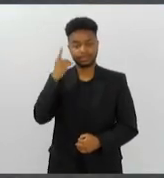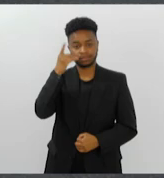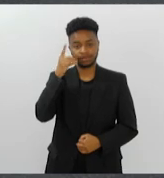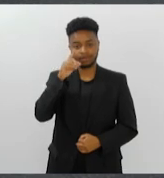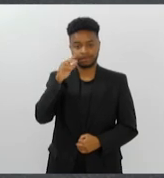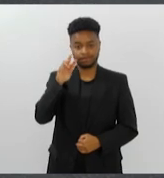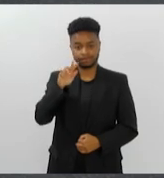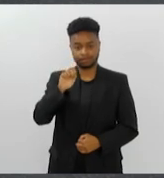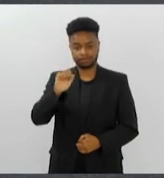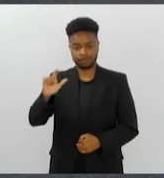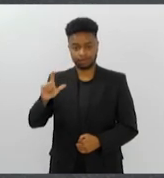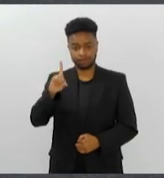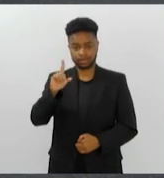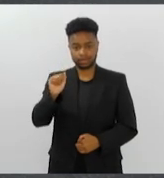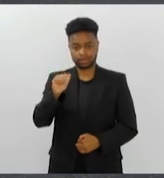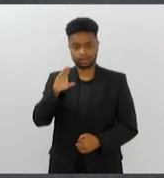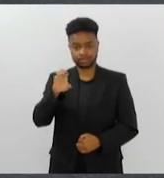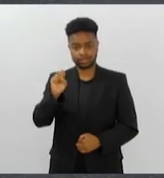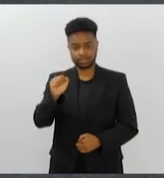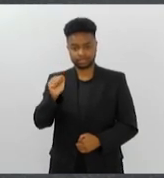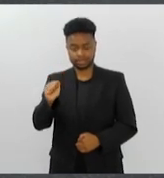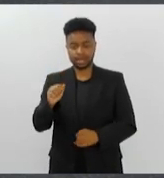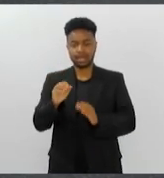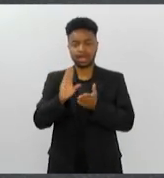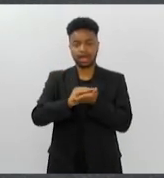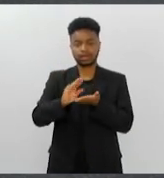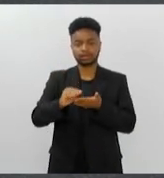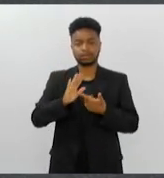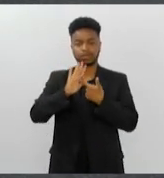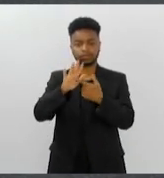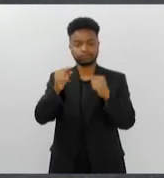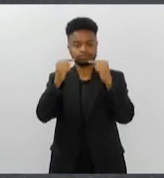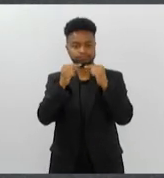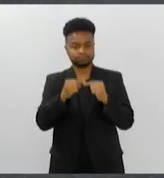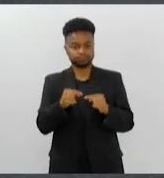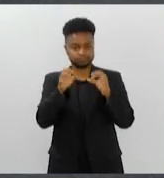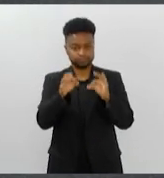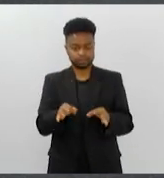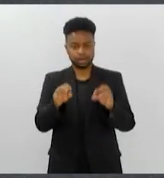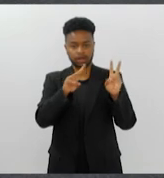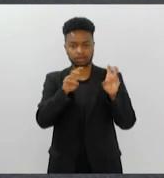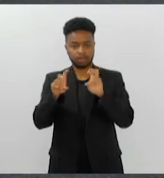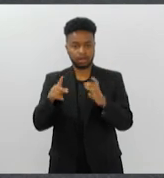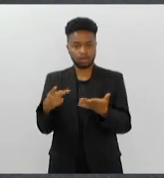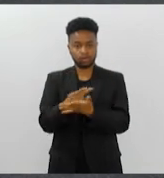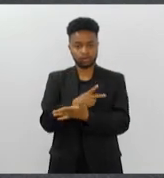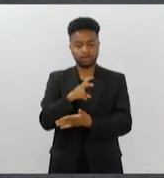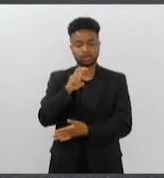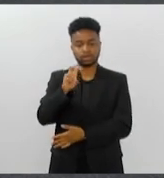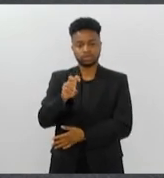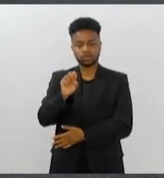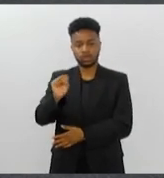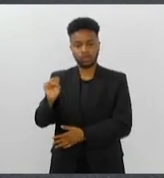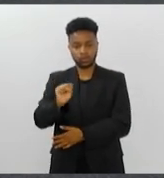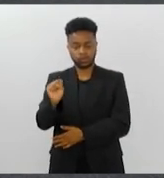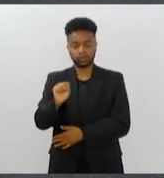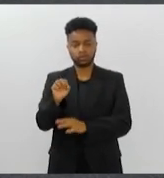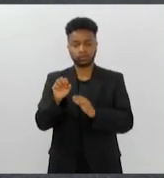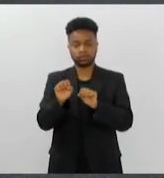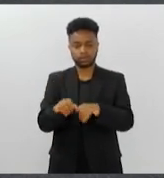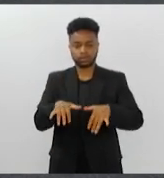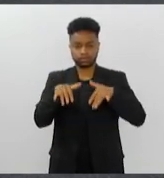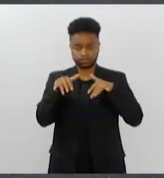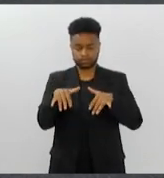daas a ata reflete com exatidão o ocorrido na 58ª sessão